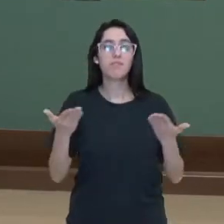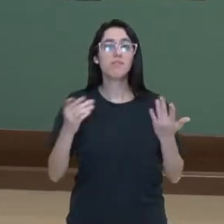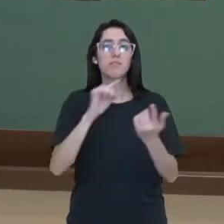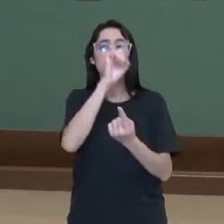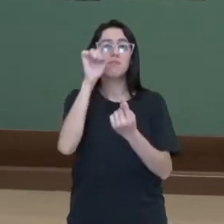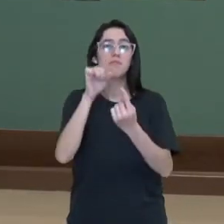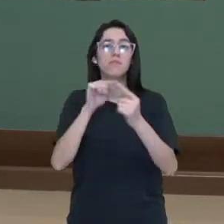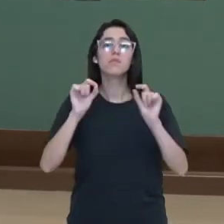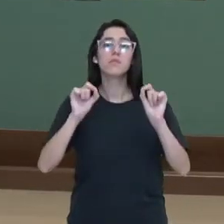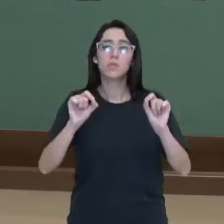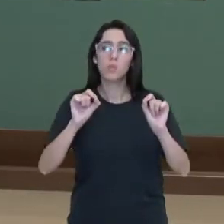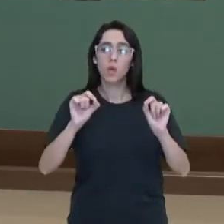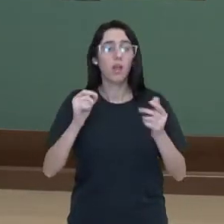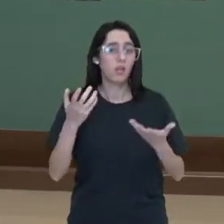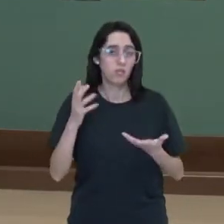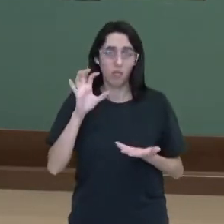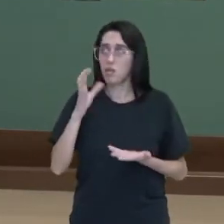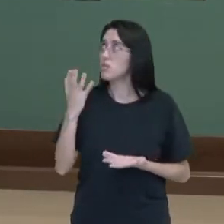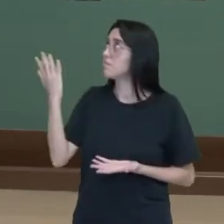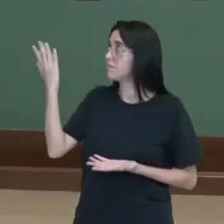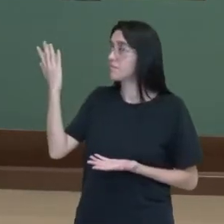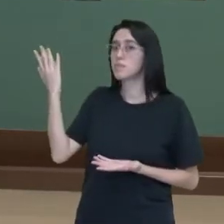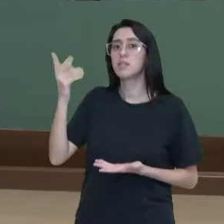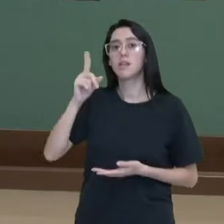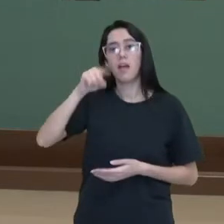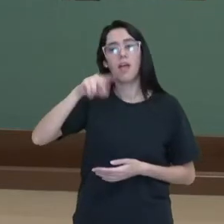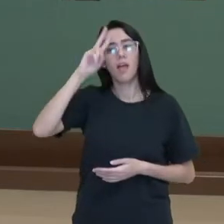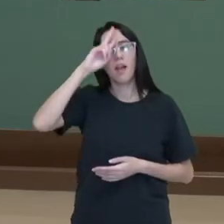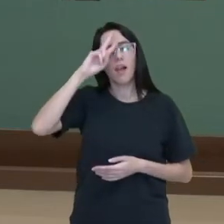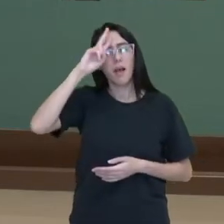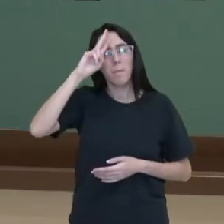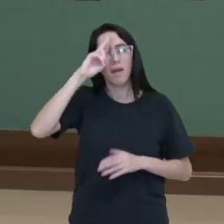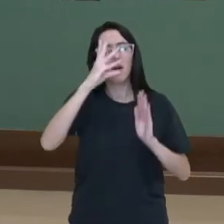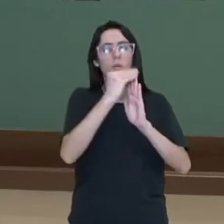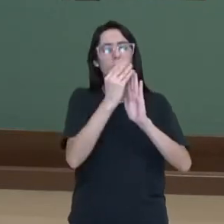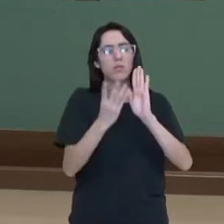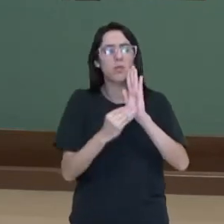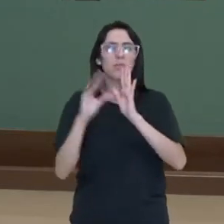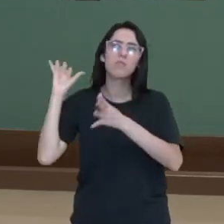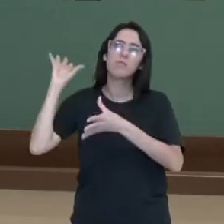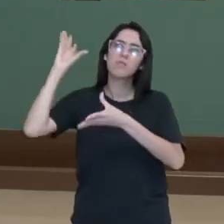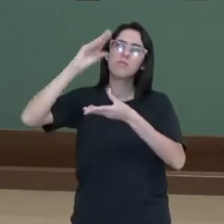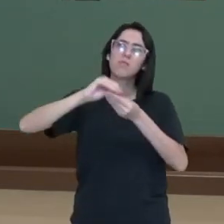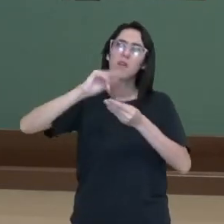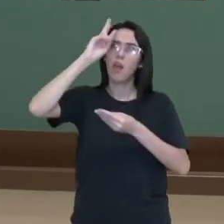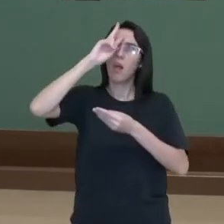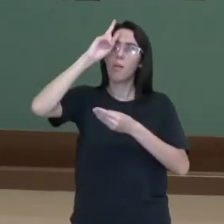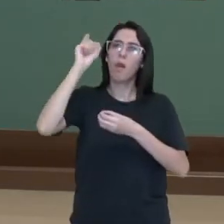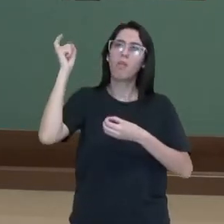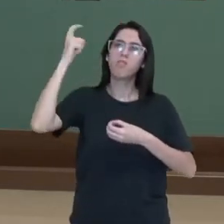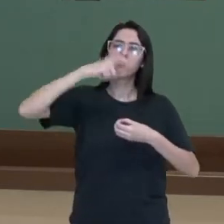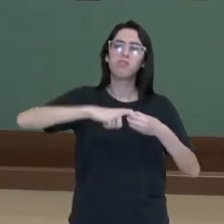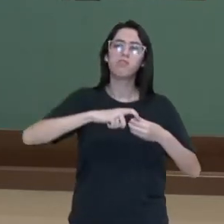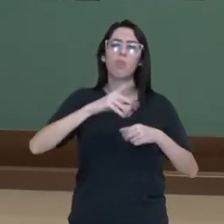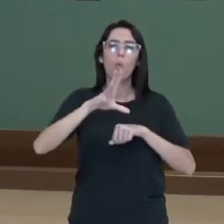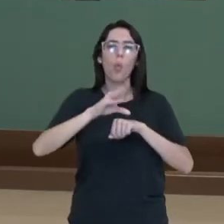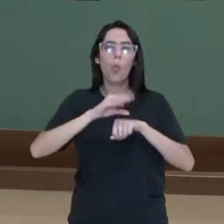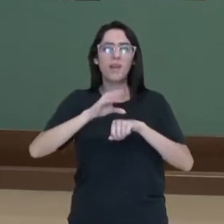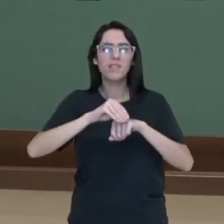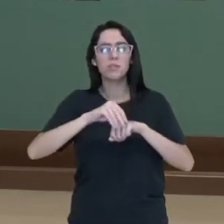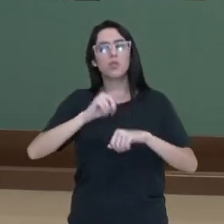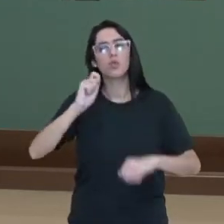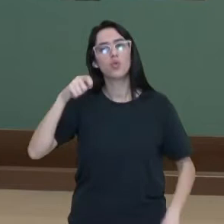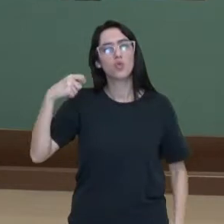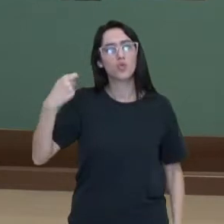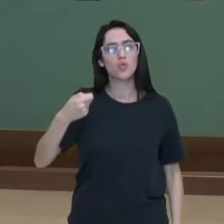é exatamente esse, né? Sistematizar, aumentar e relembrar os nossos conhecimentos